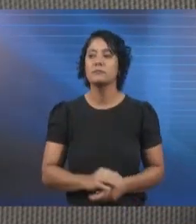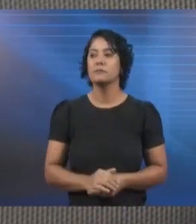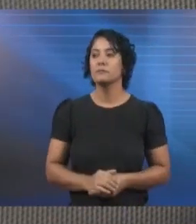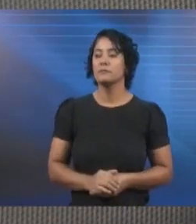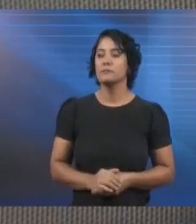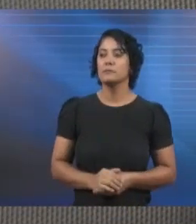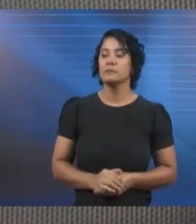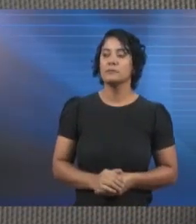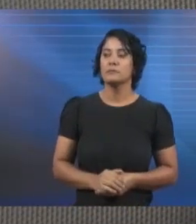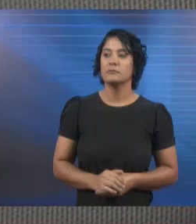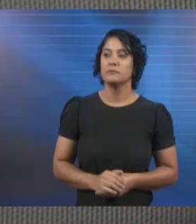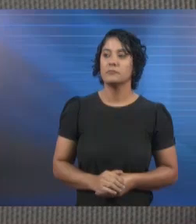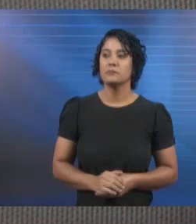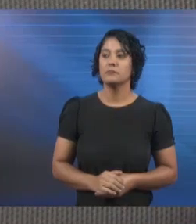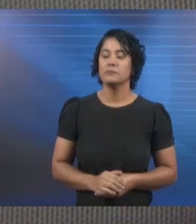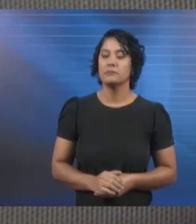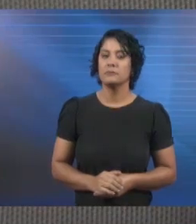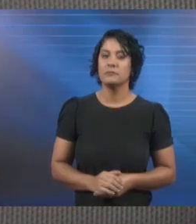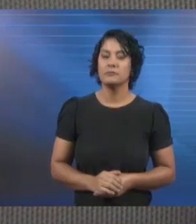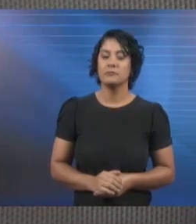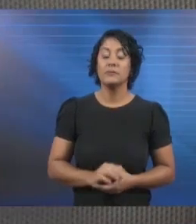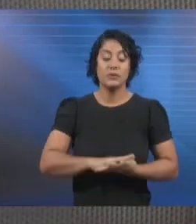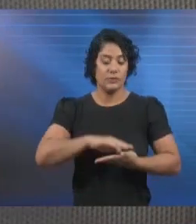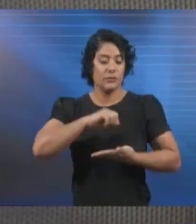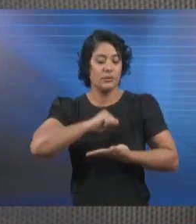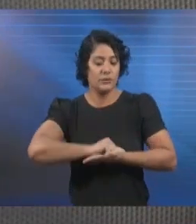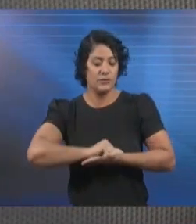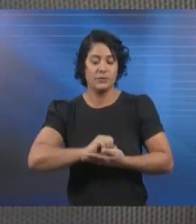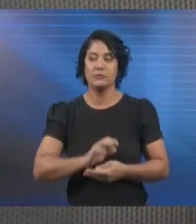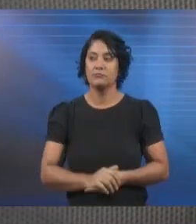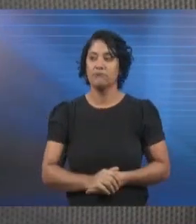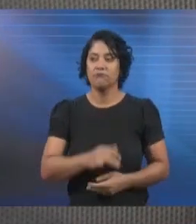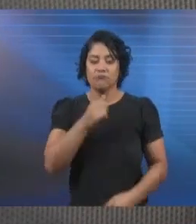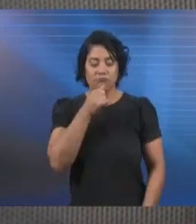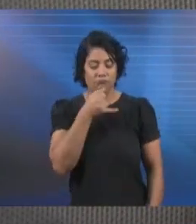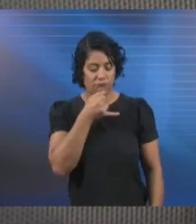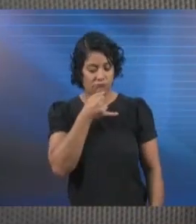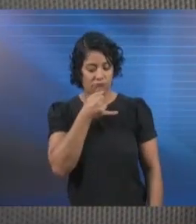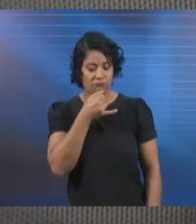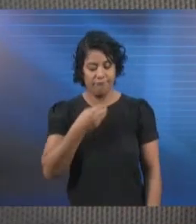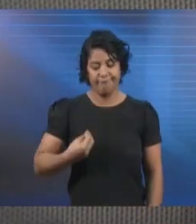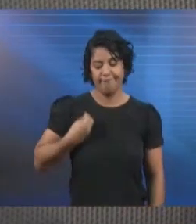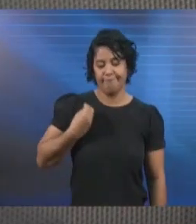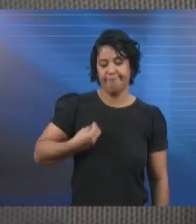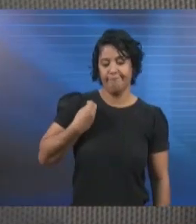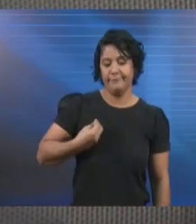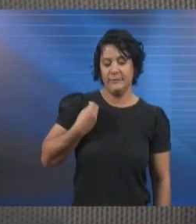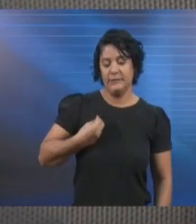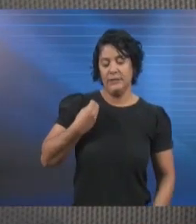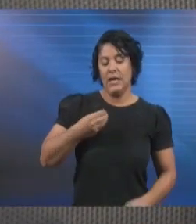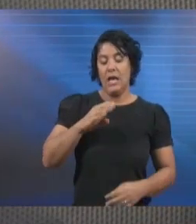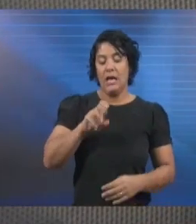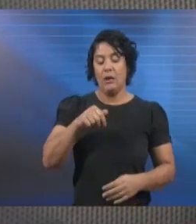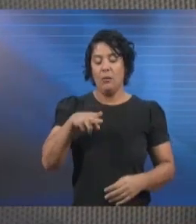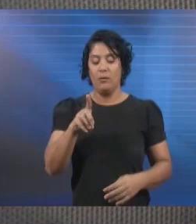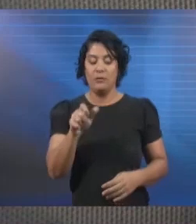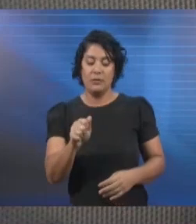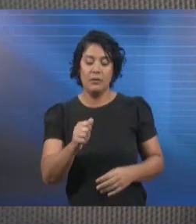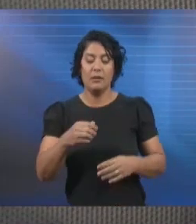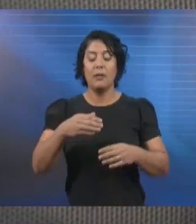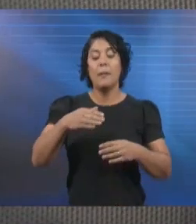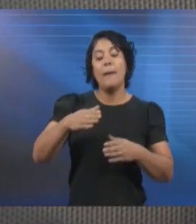Bezerra deixar esse esse registro sobre o triste episódio que estamos vivendo em relação não engorda da Praia de Ponta